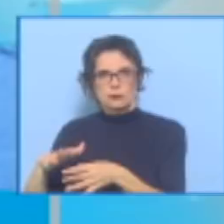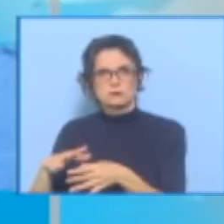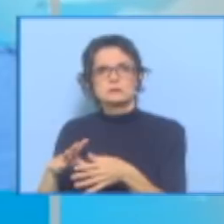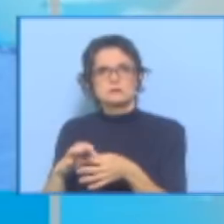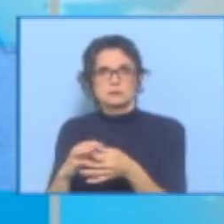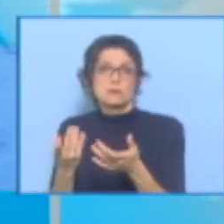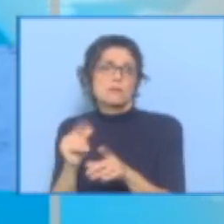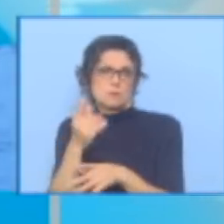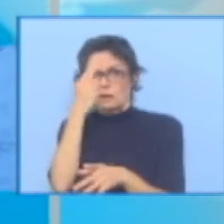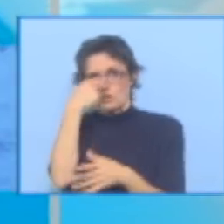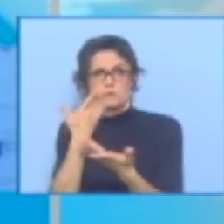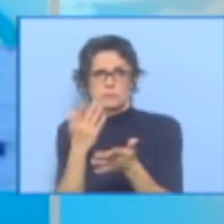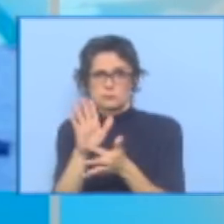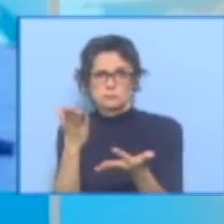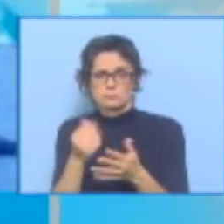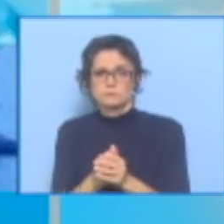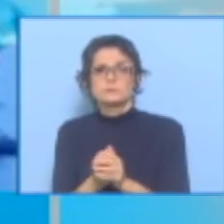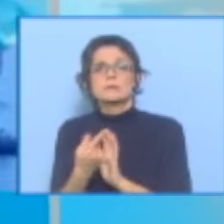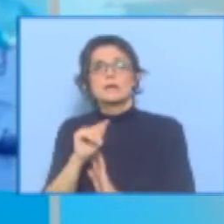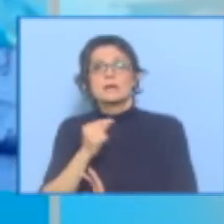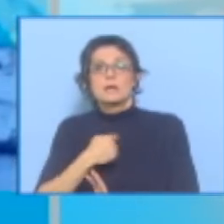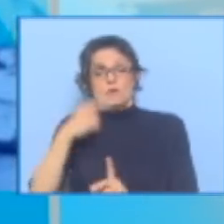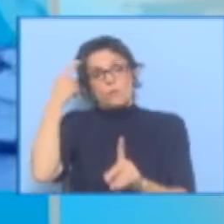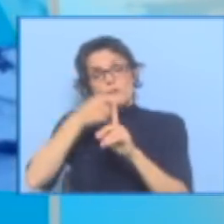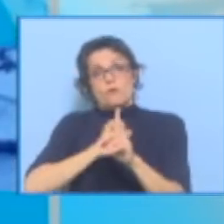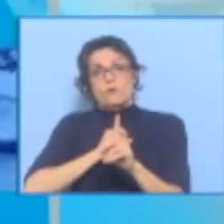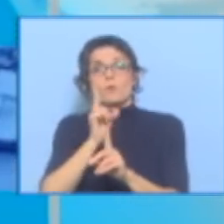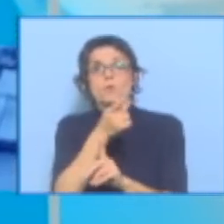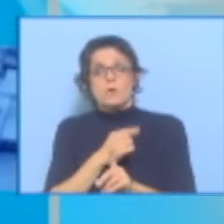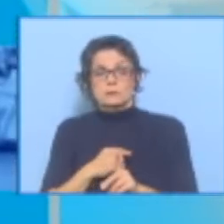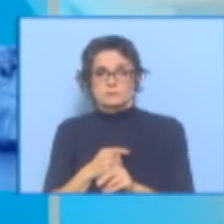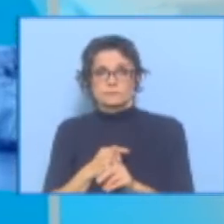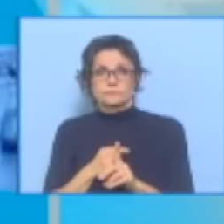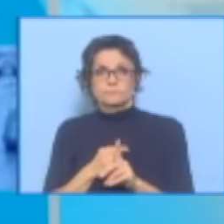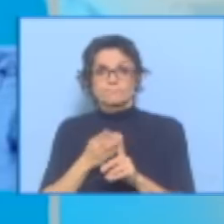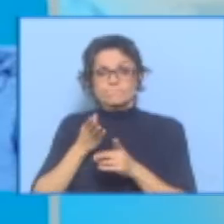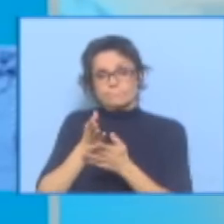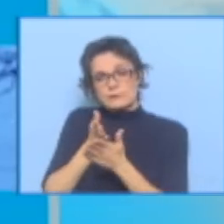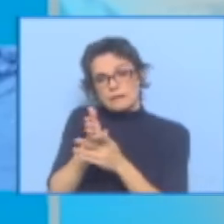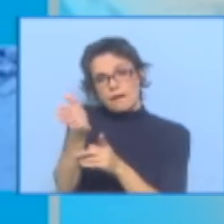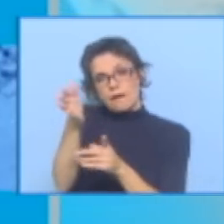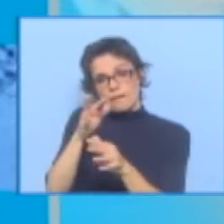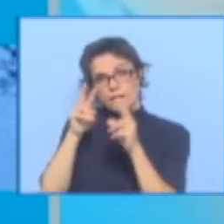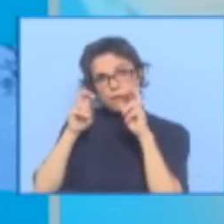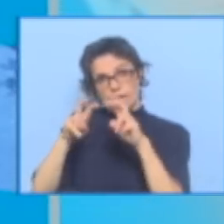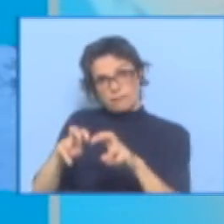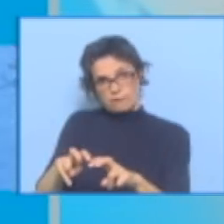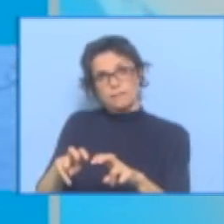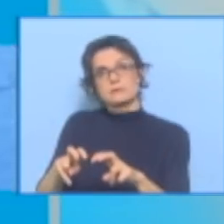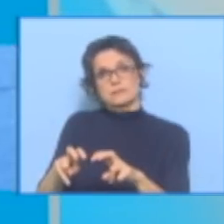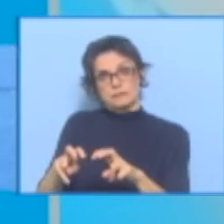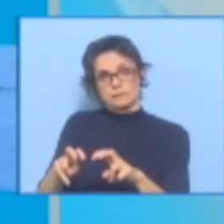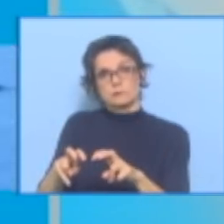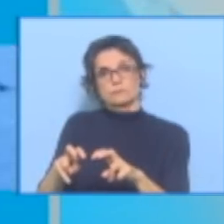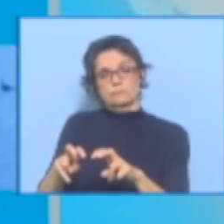histórica também. E eu tinha como intenção de ir mais para a área da investigação, ou seja, se assim